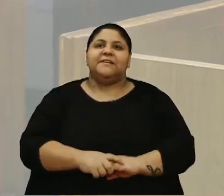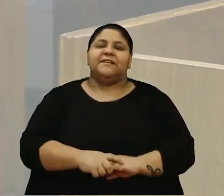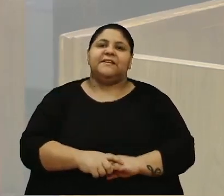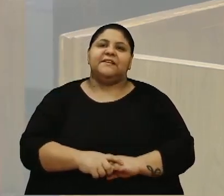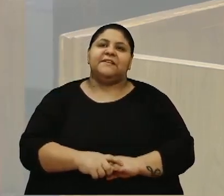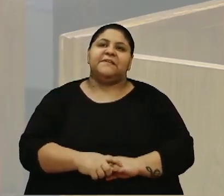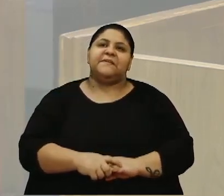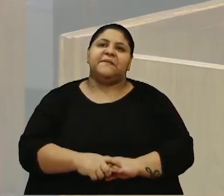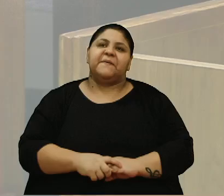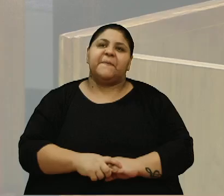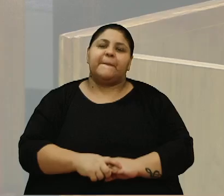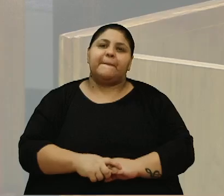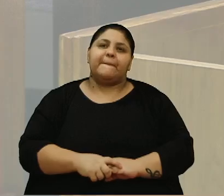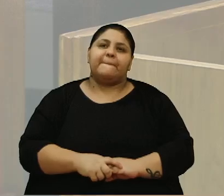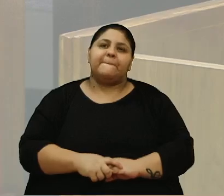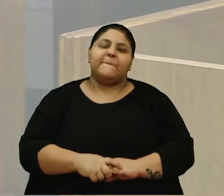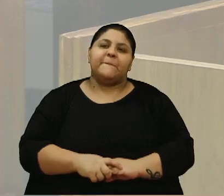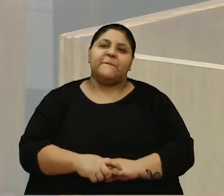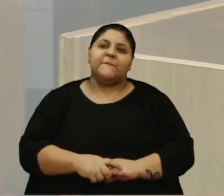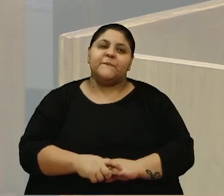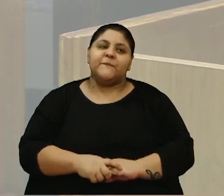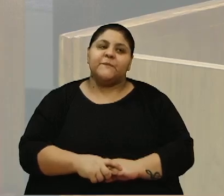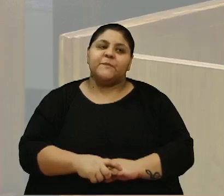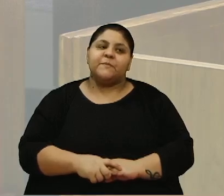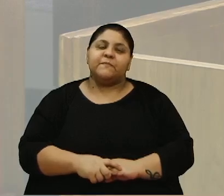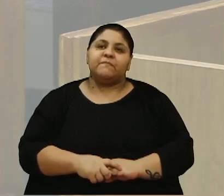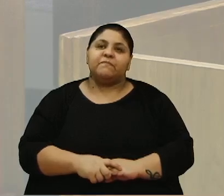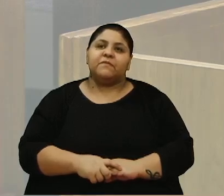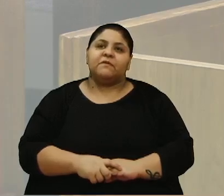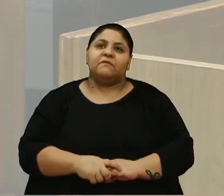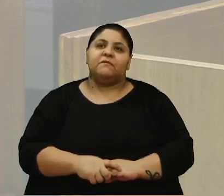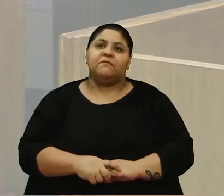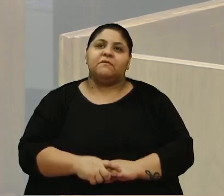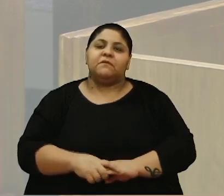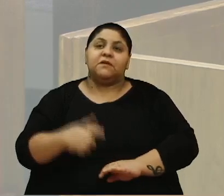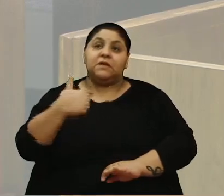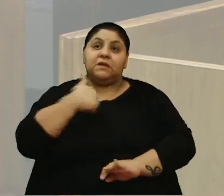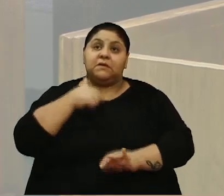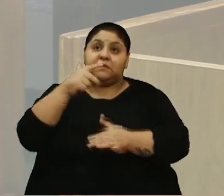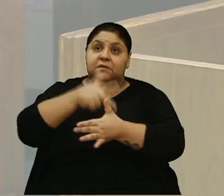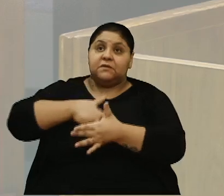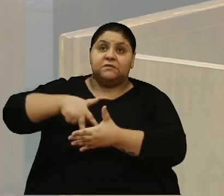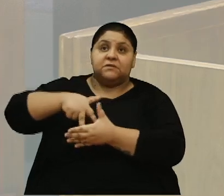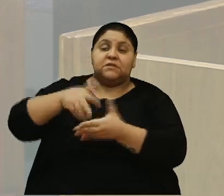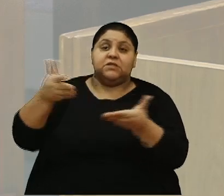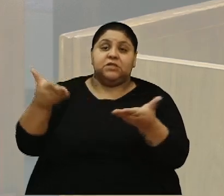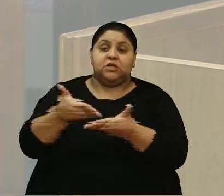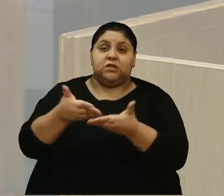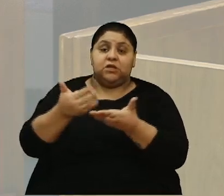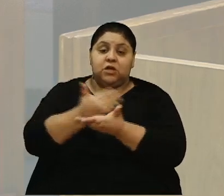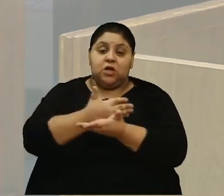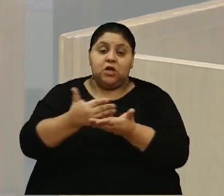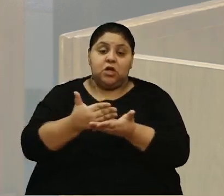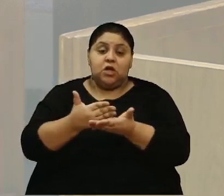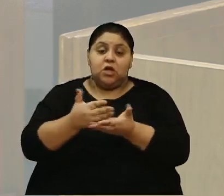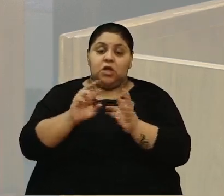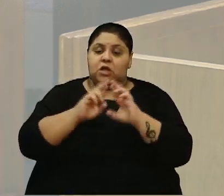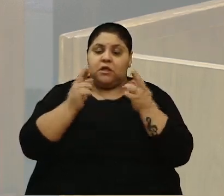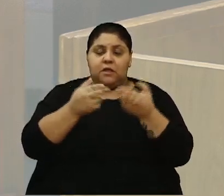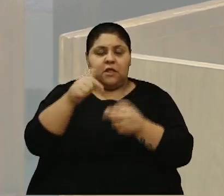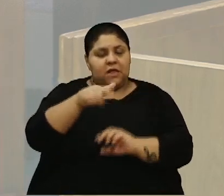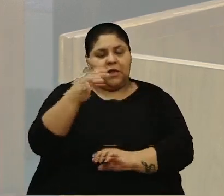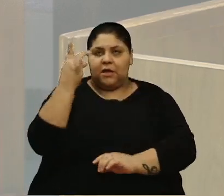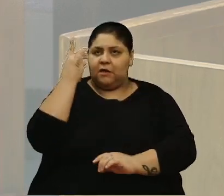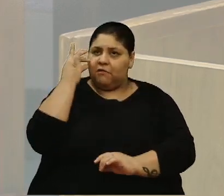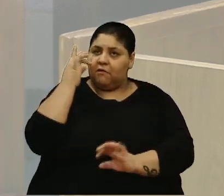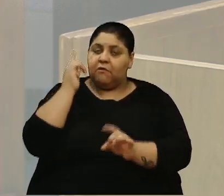no relógio. Vamos lá. Bom, eu venho a essa tribuna agora porque hoje, no início da sessão, não estava aqui presente